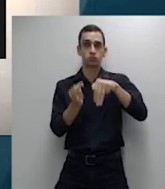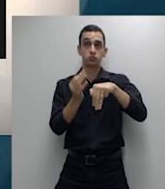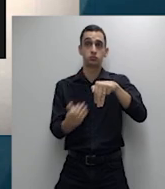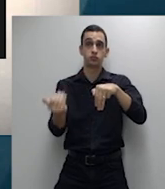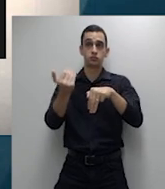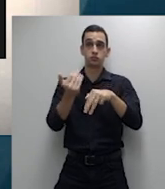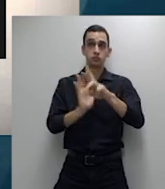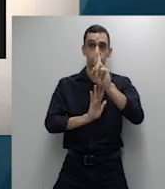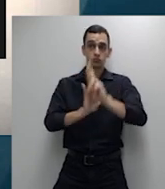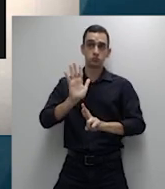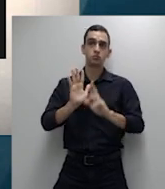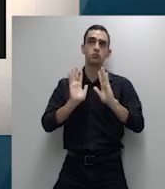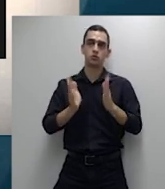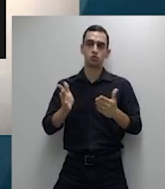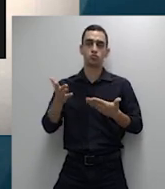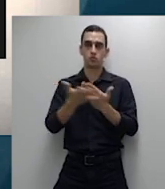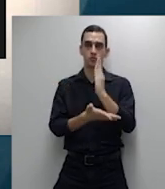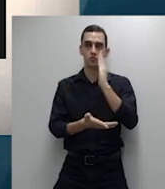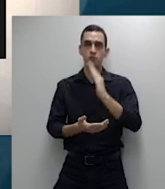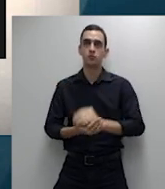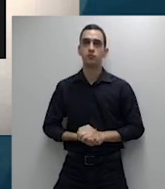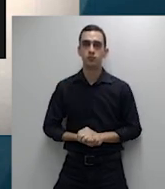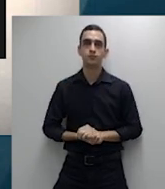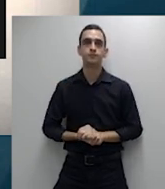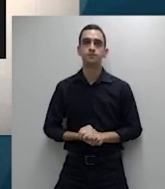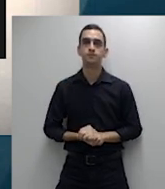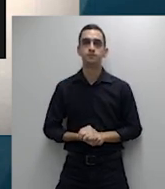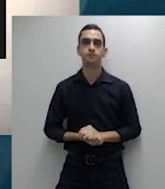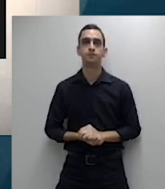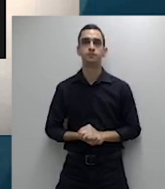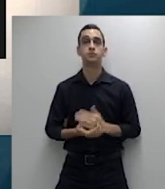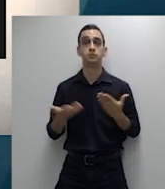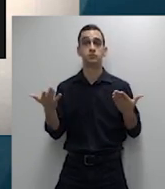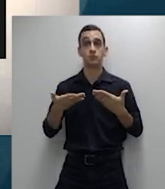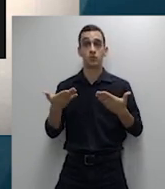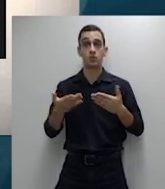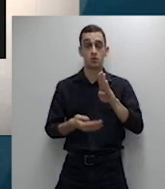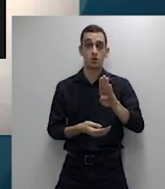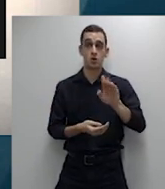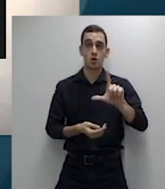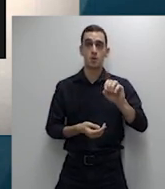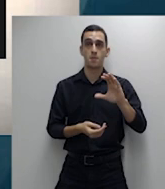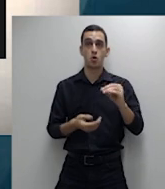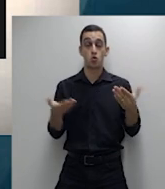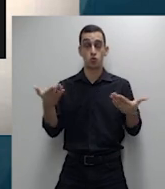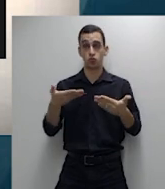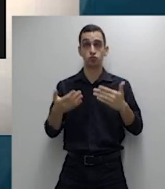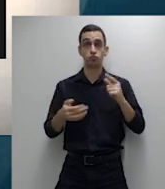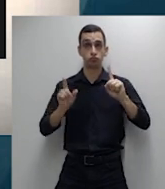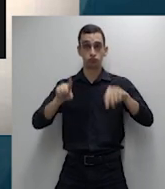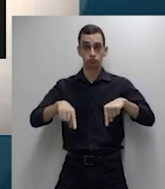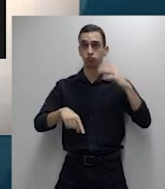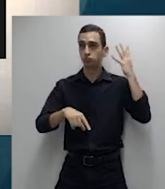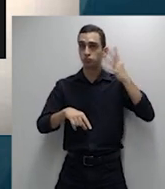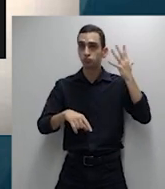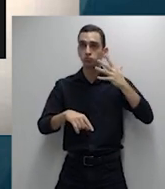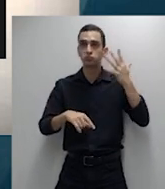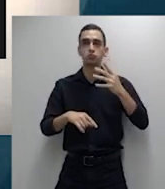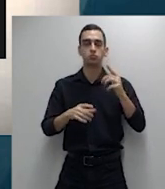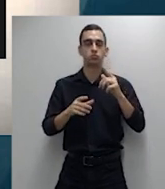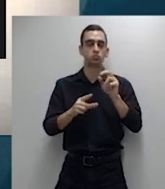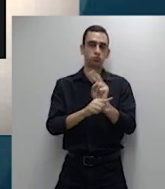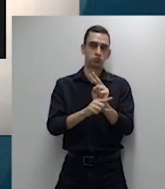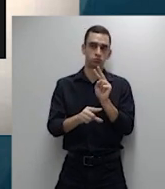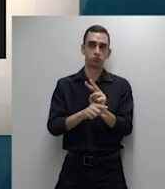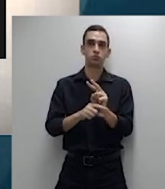estão aprovados vamos agora ao bloco das sustentações orais Vamos colocar na